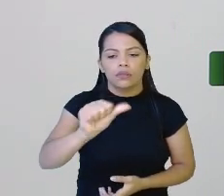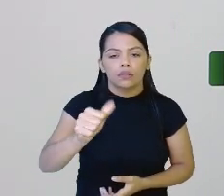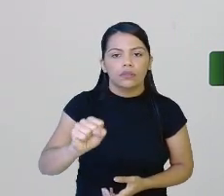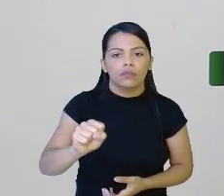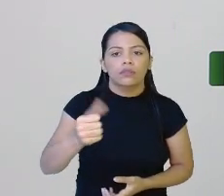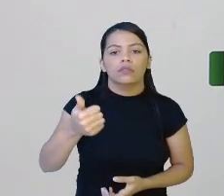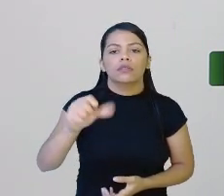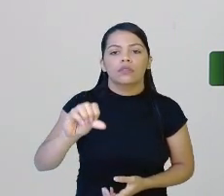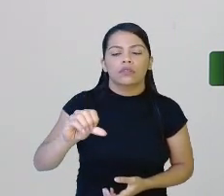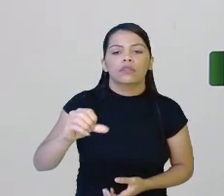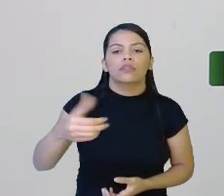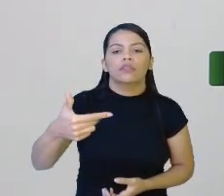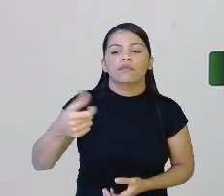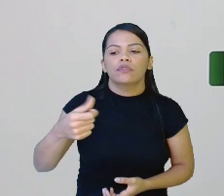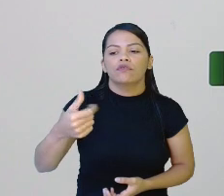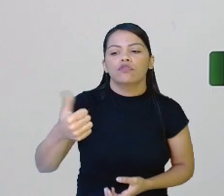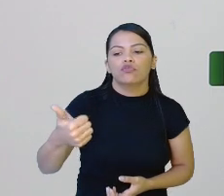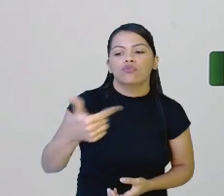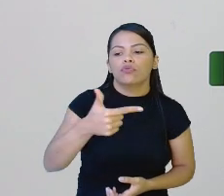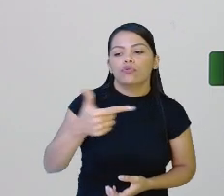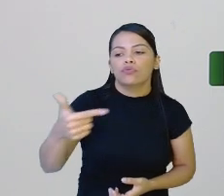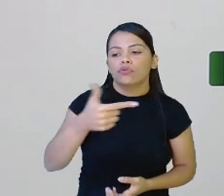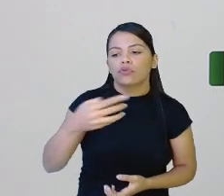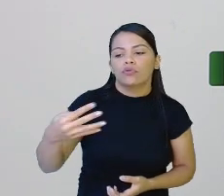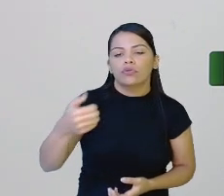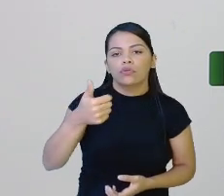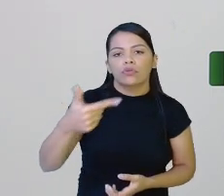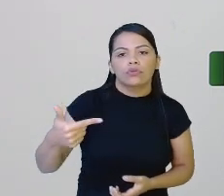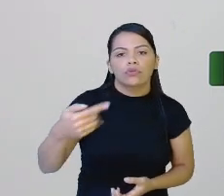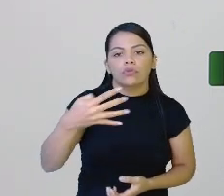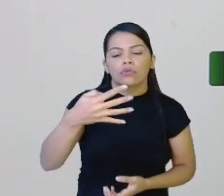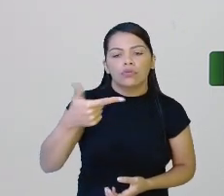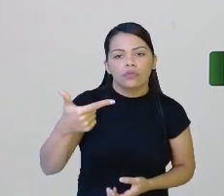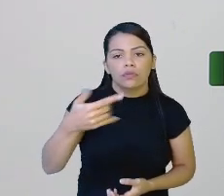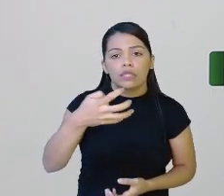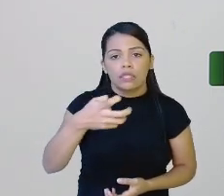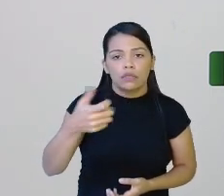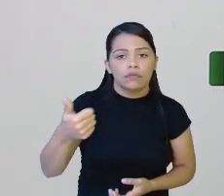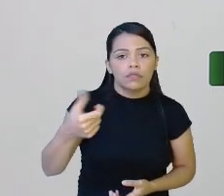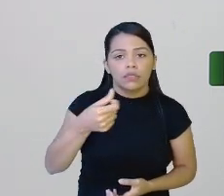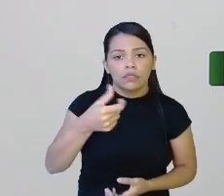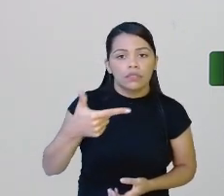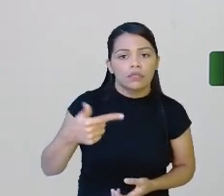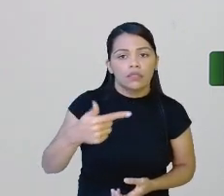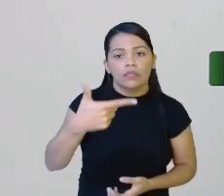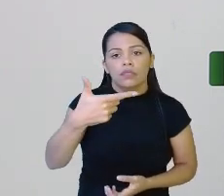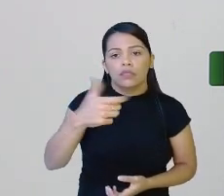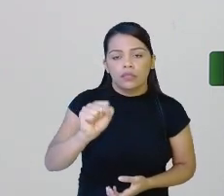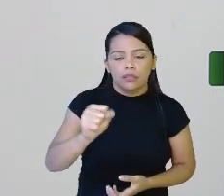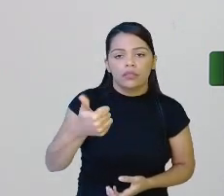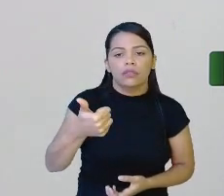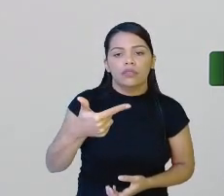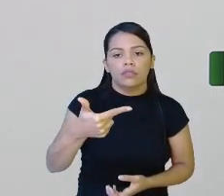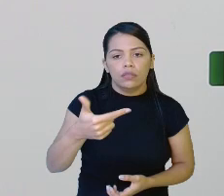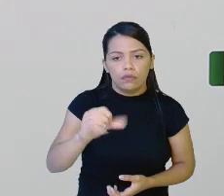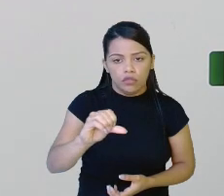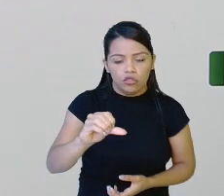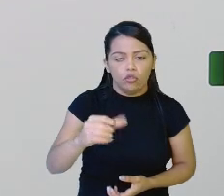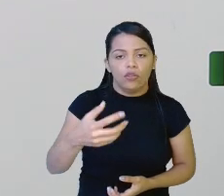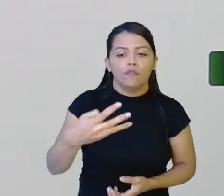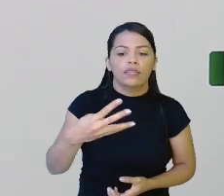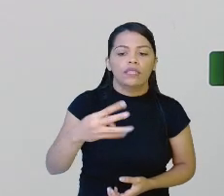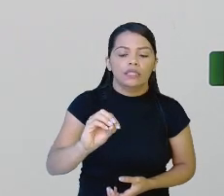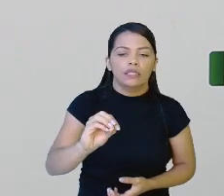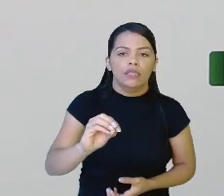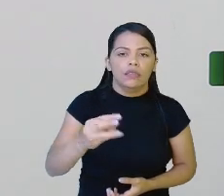18, 19, 20, 21, 22, 23, 24, 25, 26, 27, 28, 29, 30. Então,